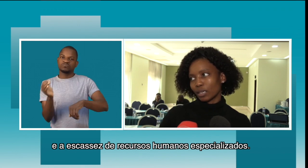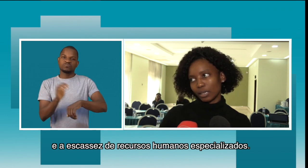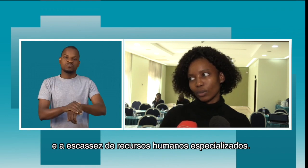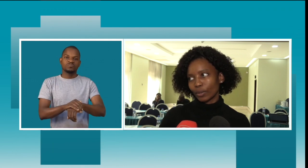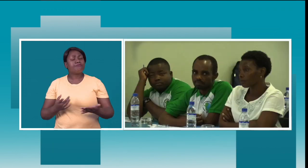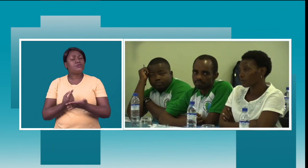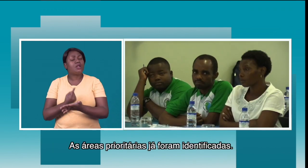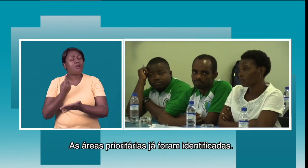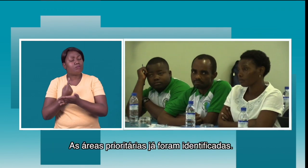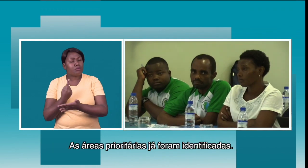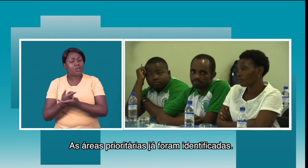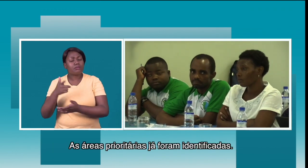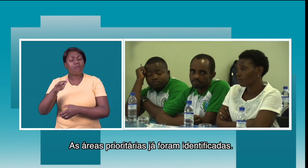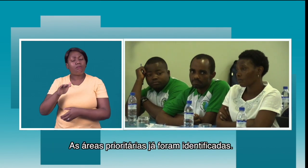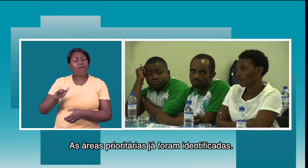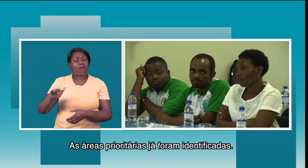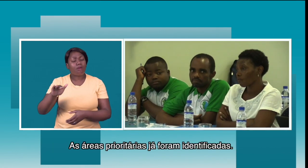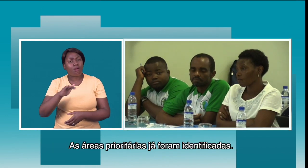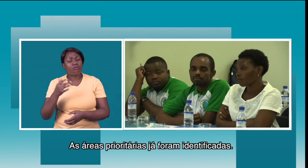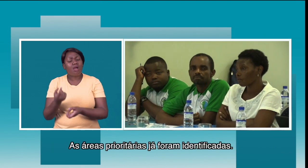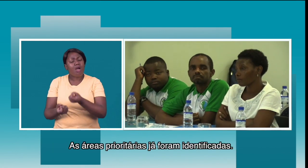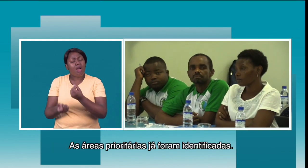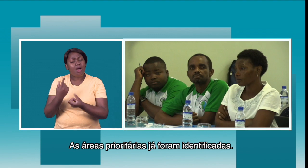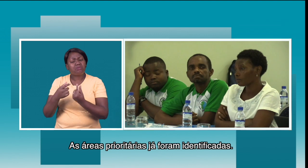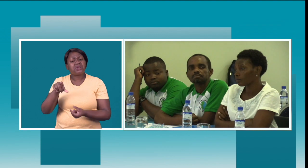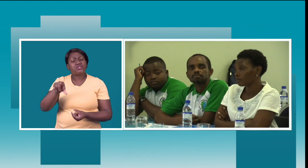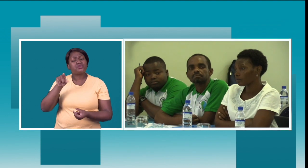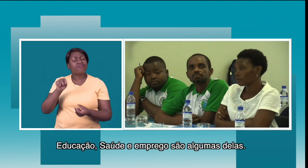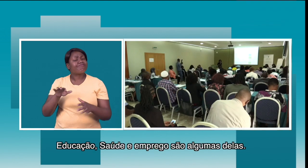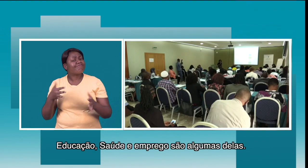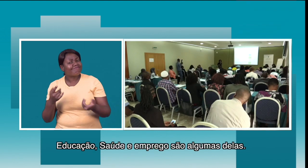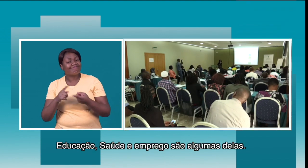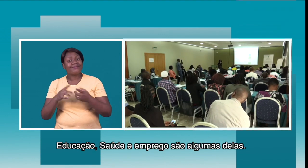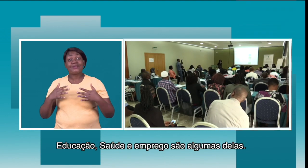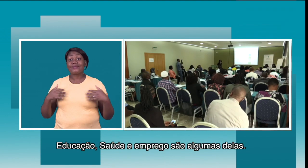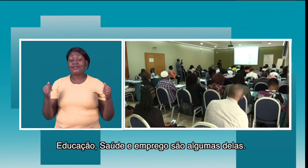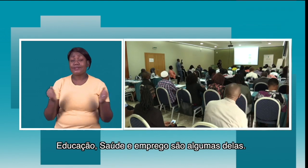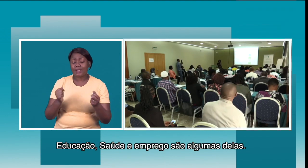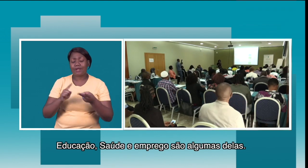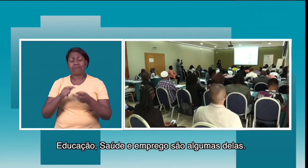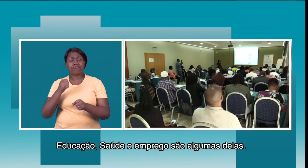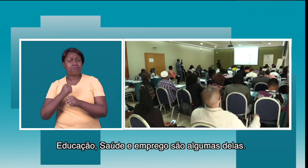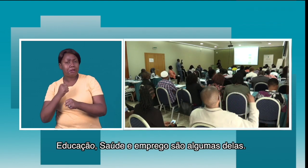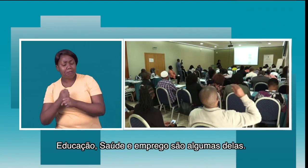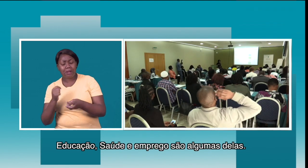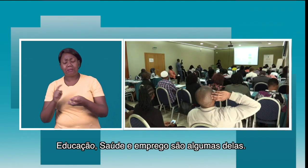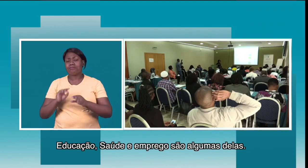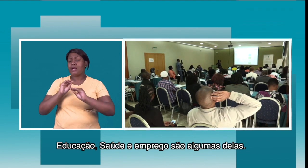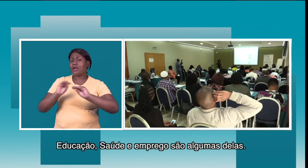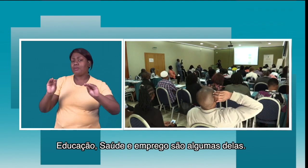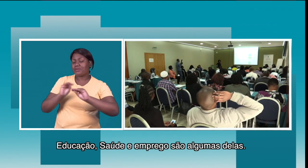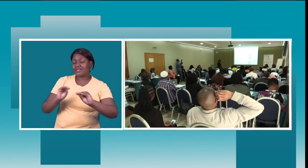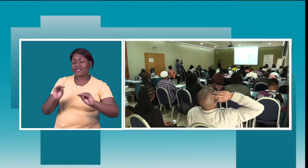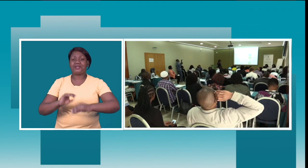especializados. As áreas prioritárias já foram identificadas. Educação, saúde e emprego são